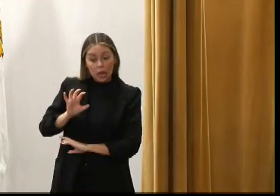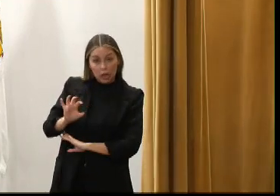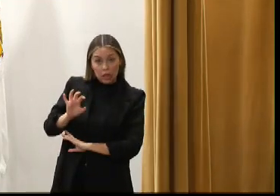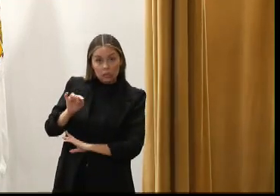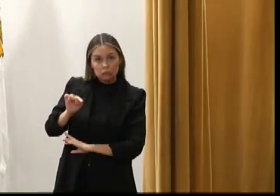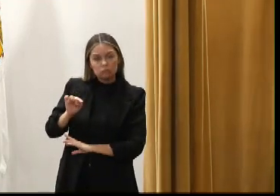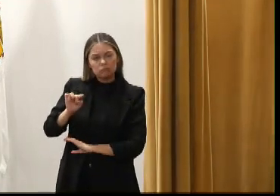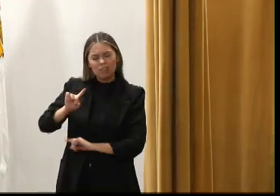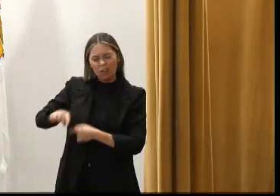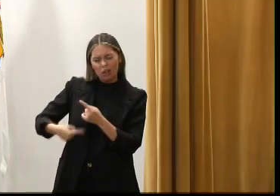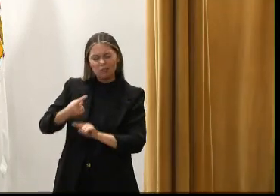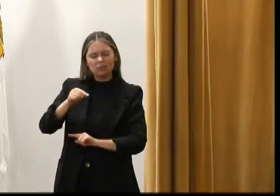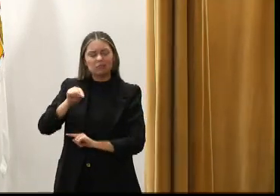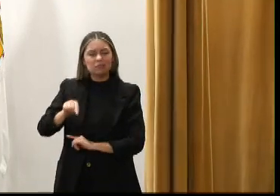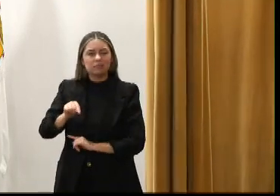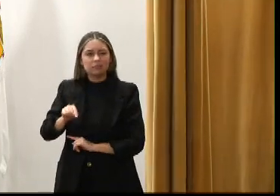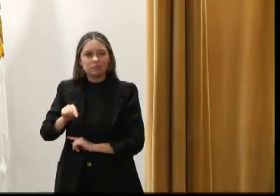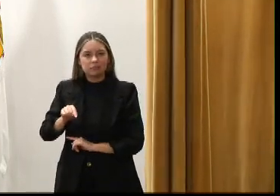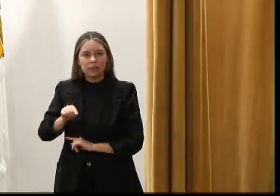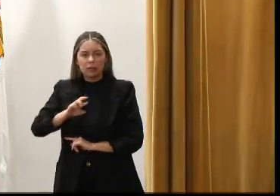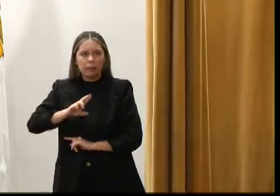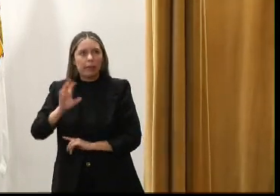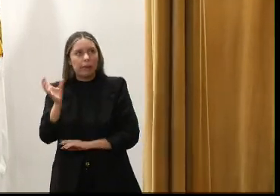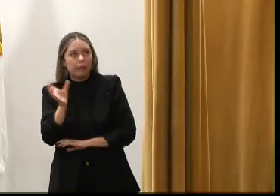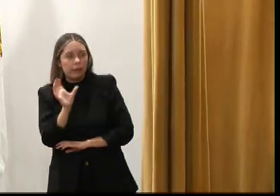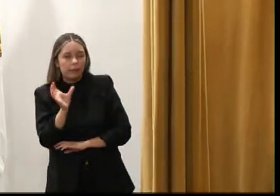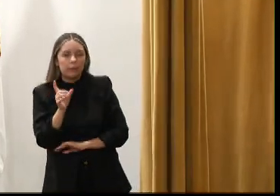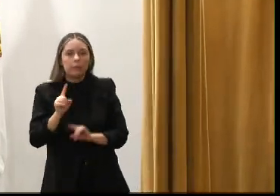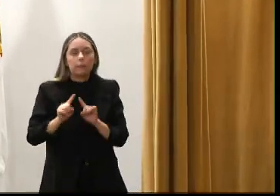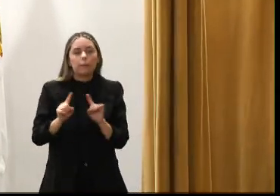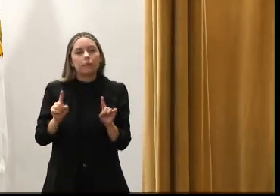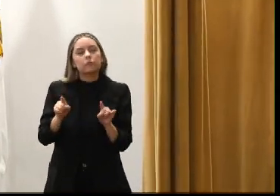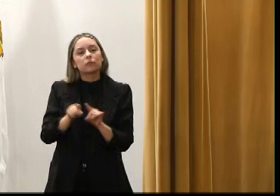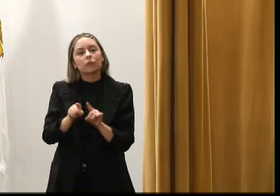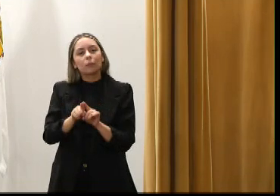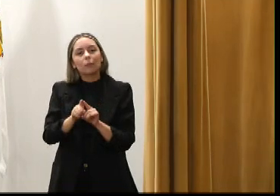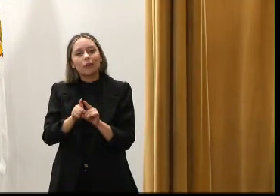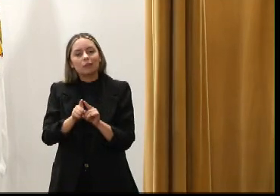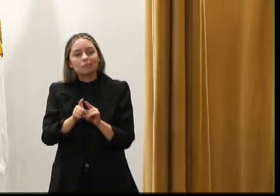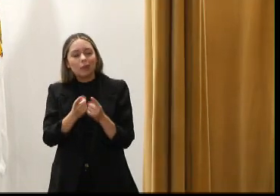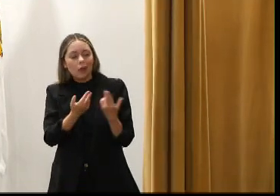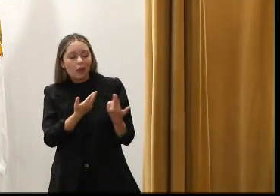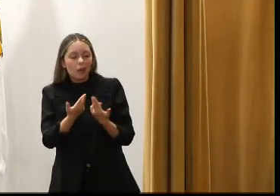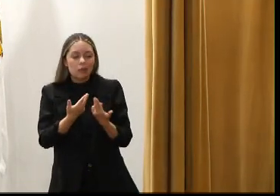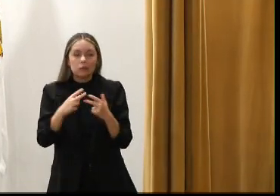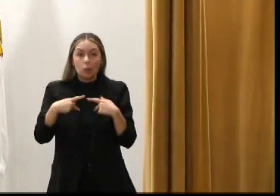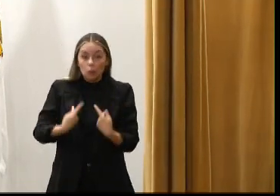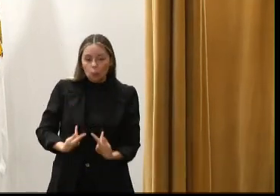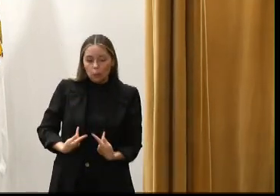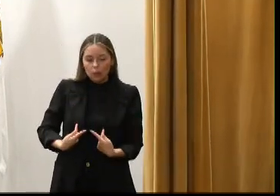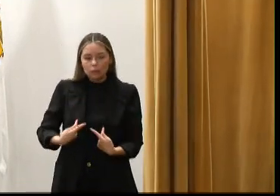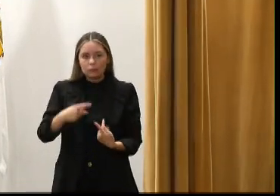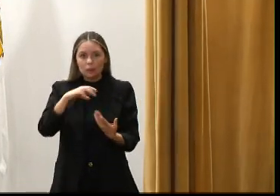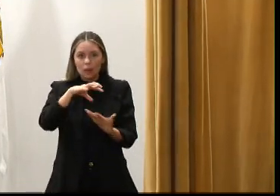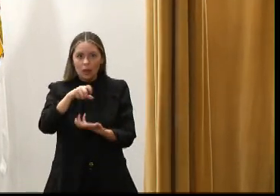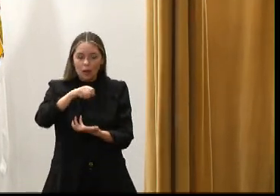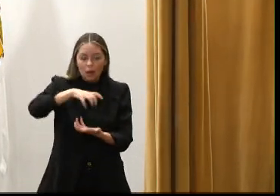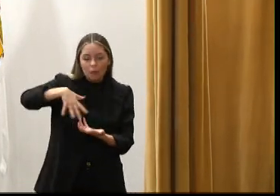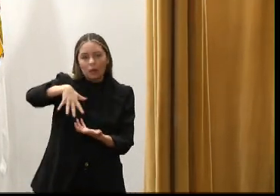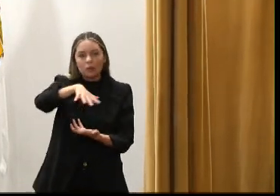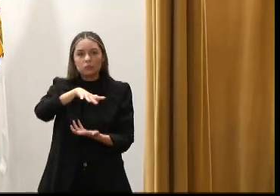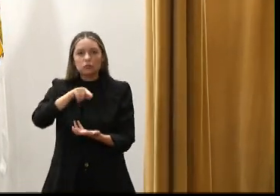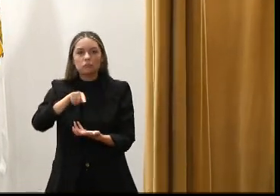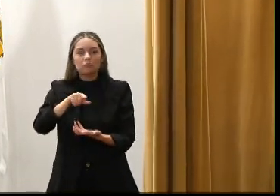Essas alterações, não só climáticas, mas na relação do ser humano com o meio ambiente, ocasionam